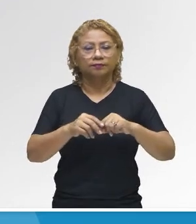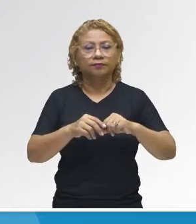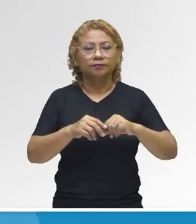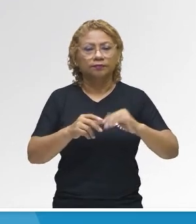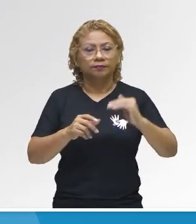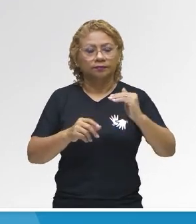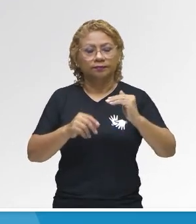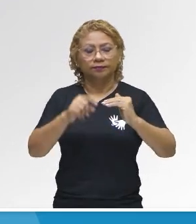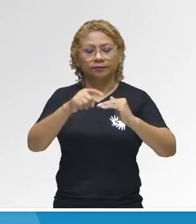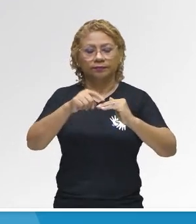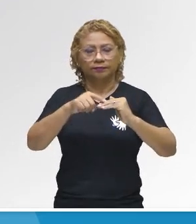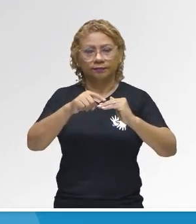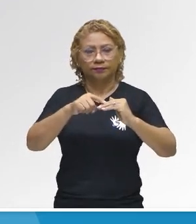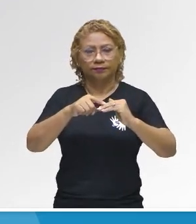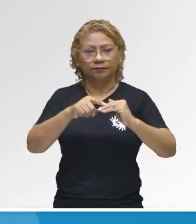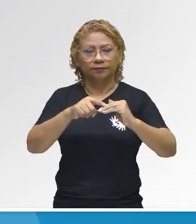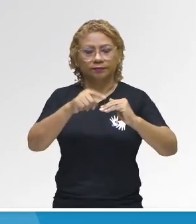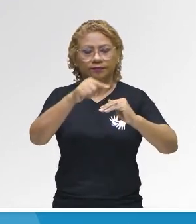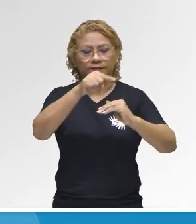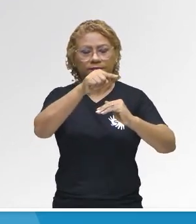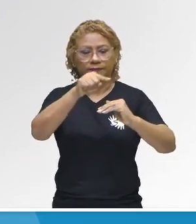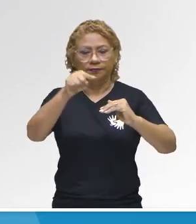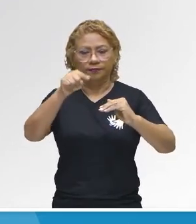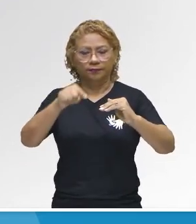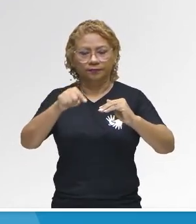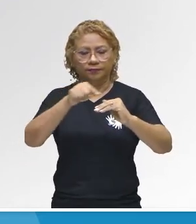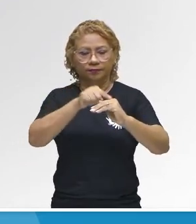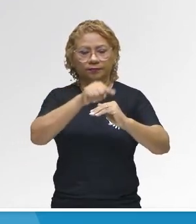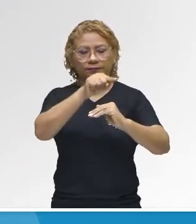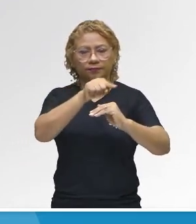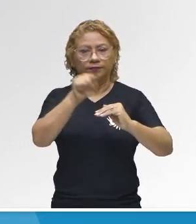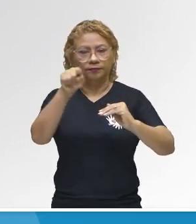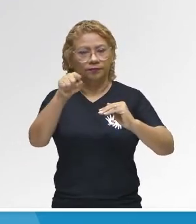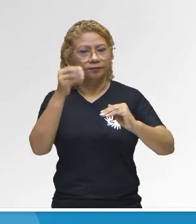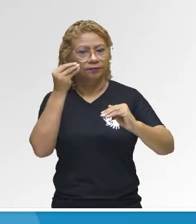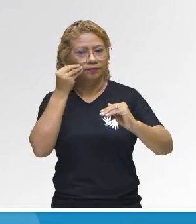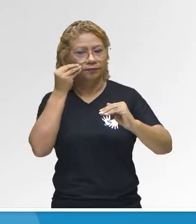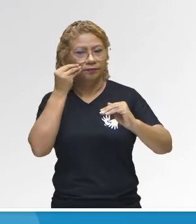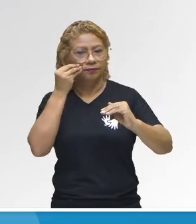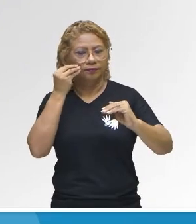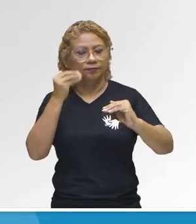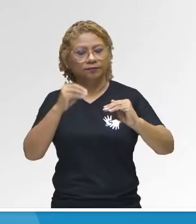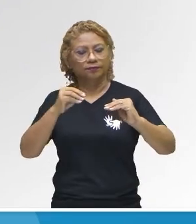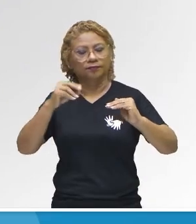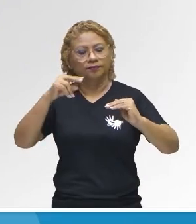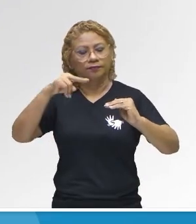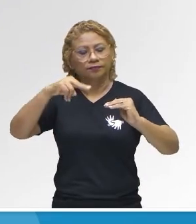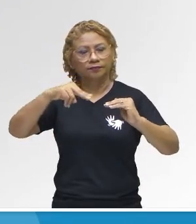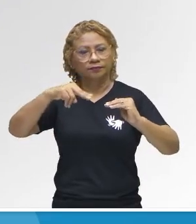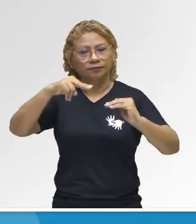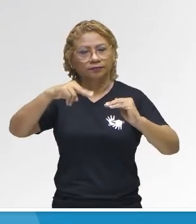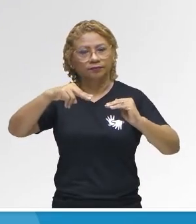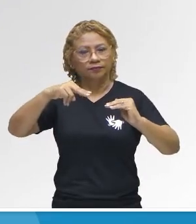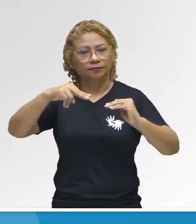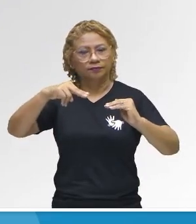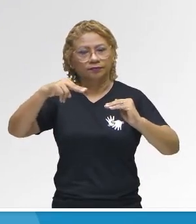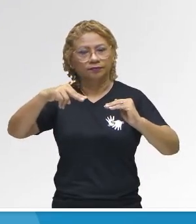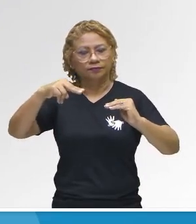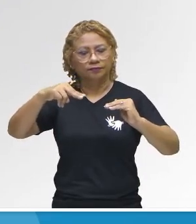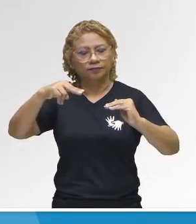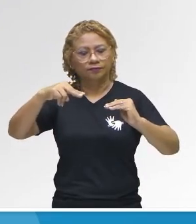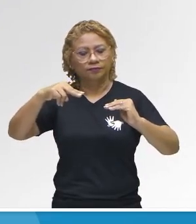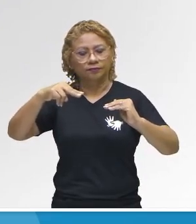plano. Olha só, projeta ela até o plano. Lá atrás também, né, tem